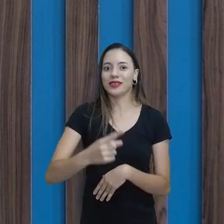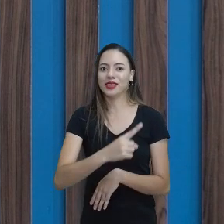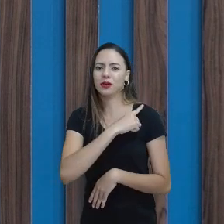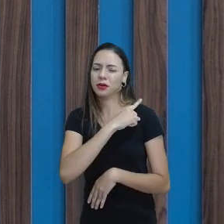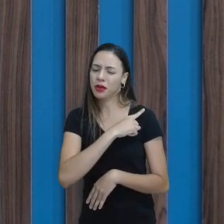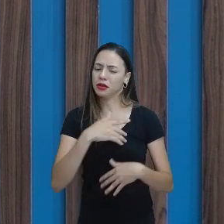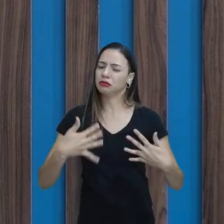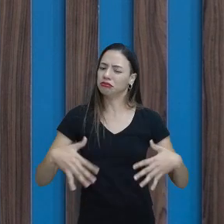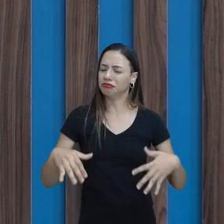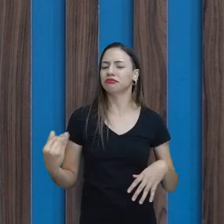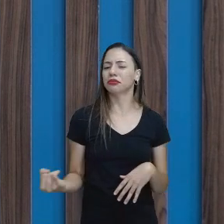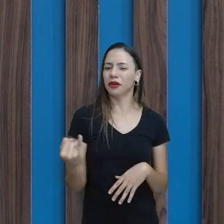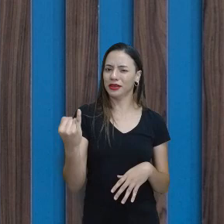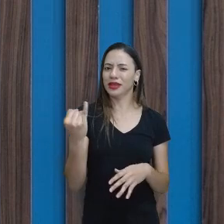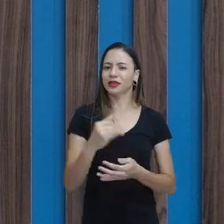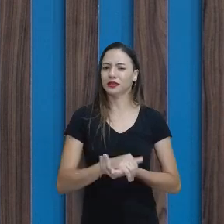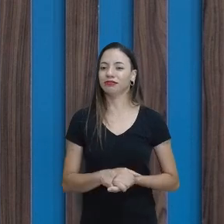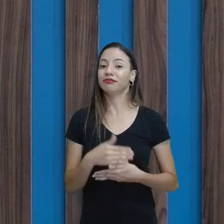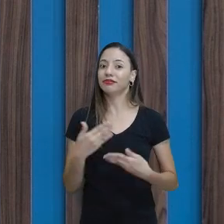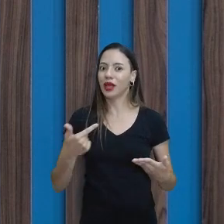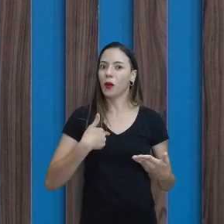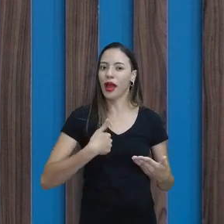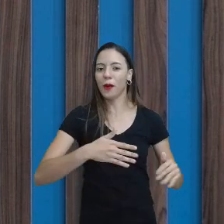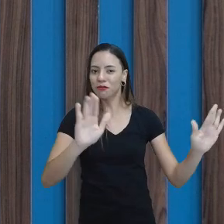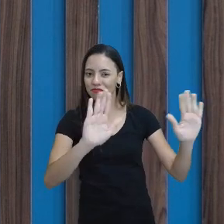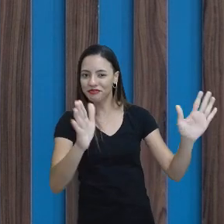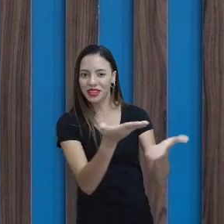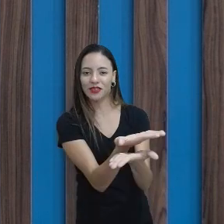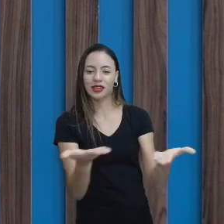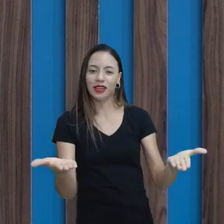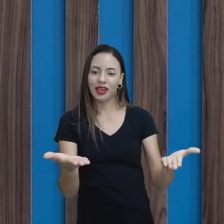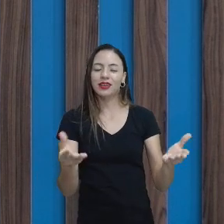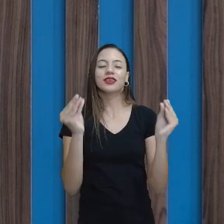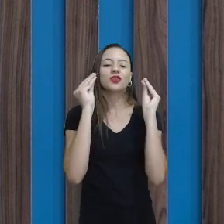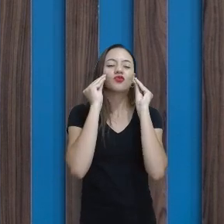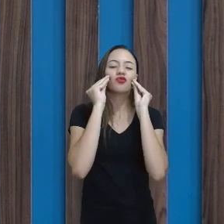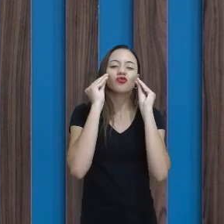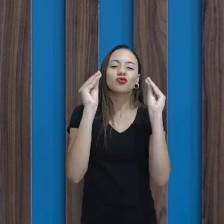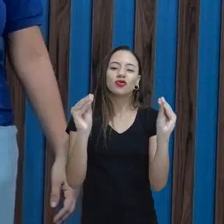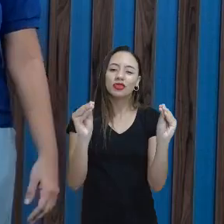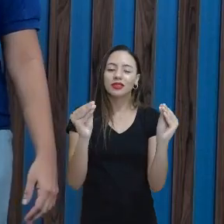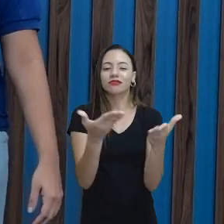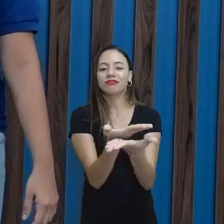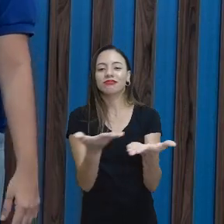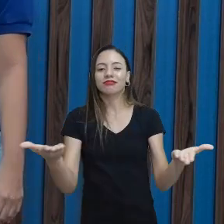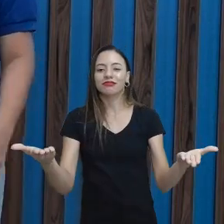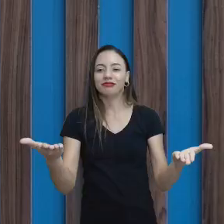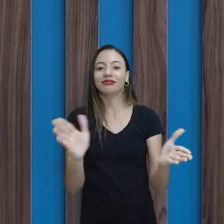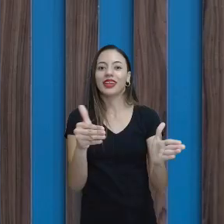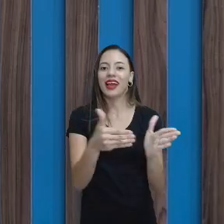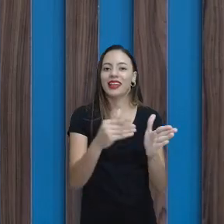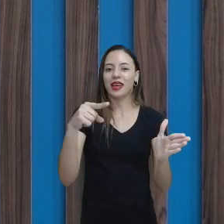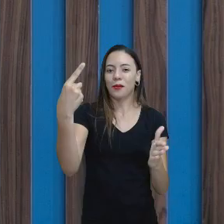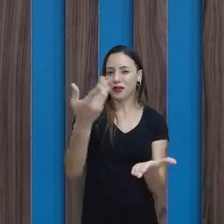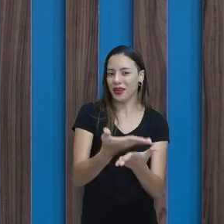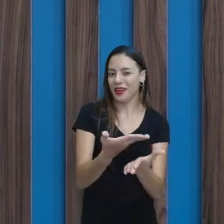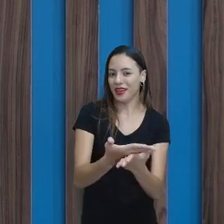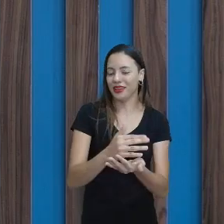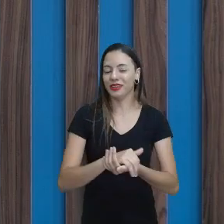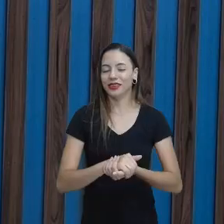muito importante, pessoal. Então, eu já me despeço de vocês. Um cheiro bem grande e até a próxima